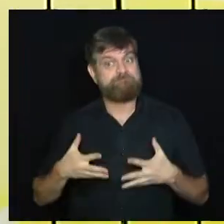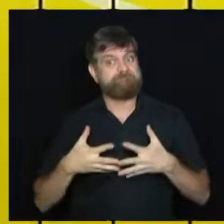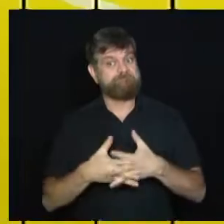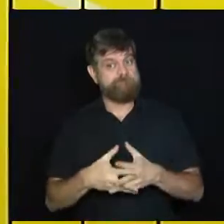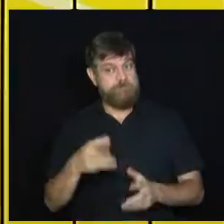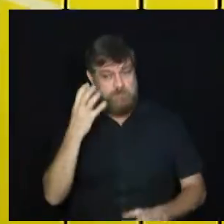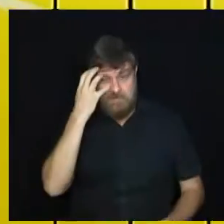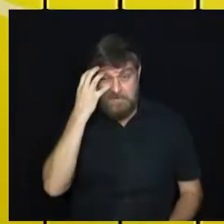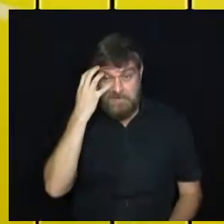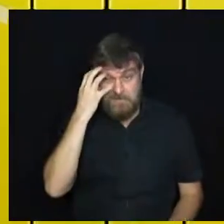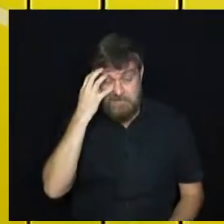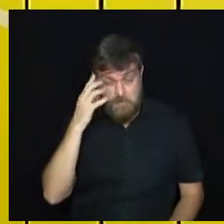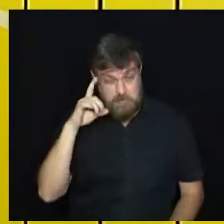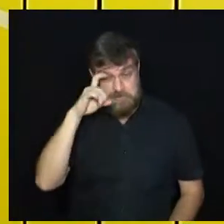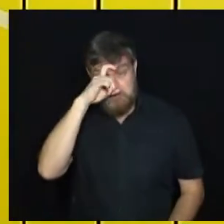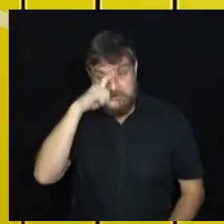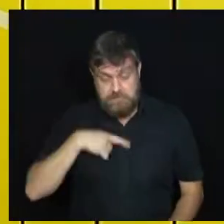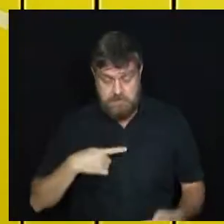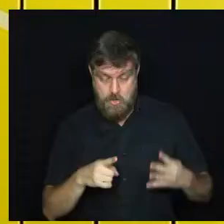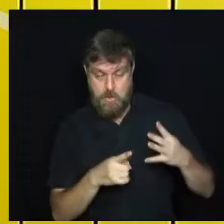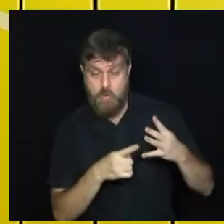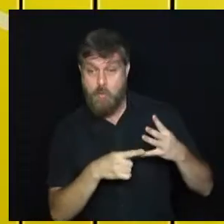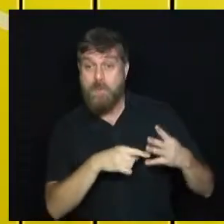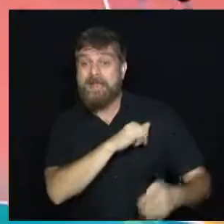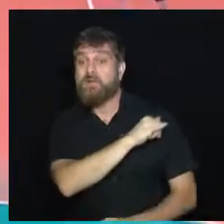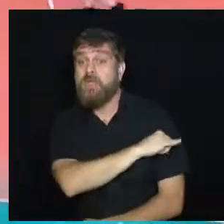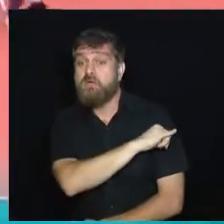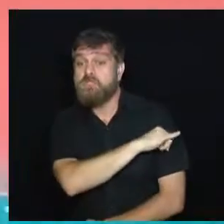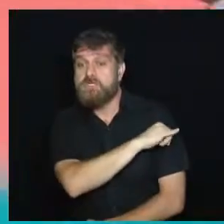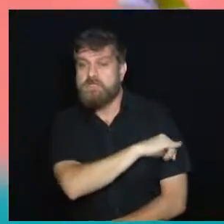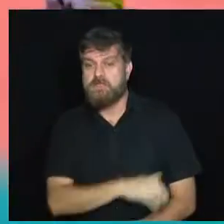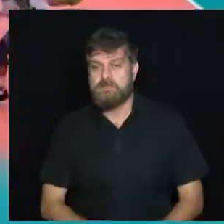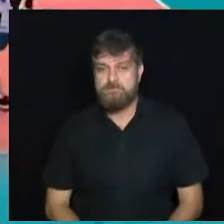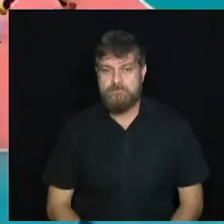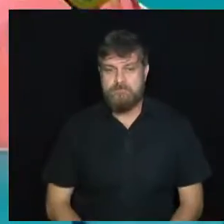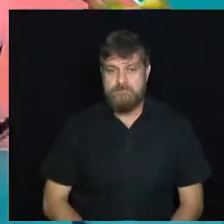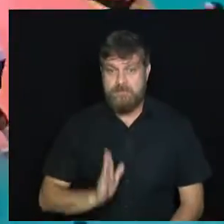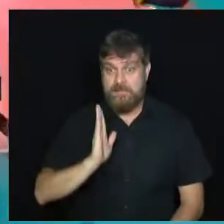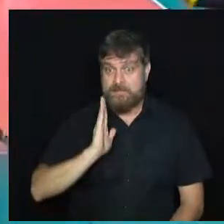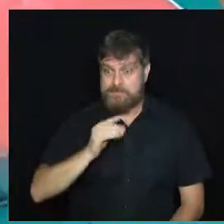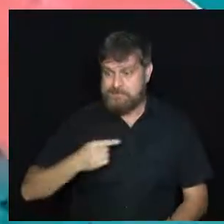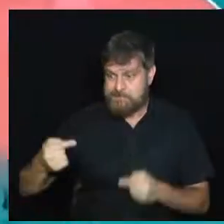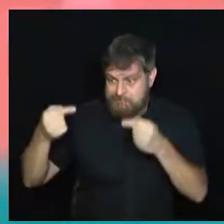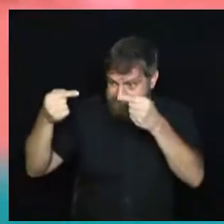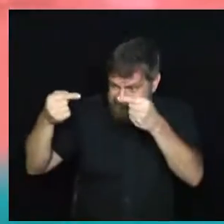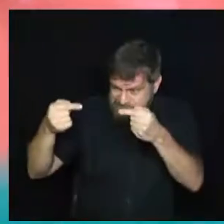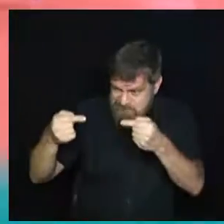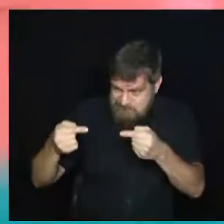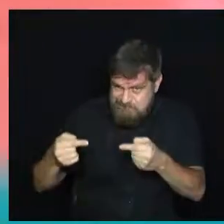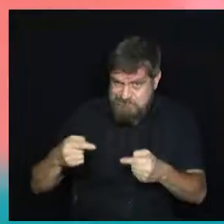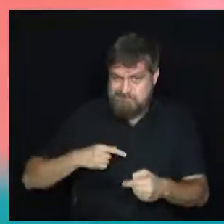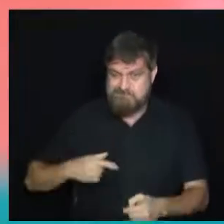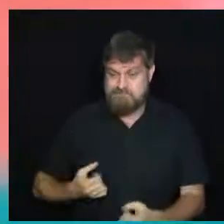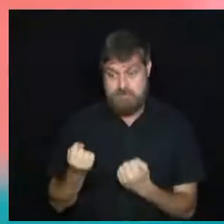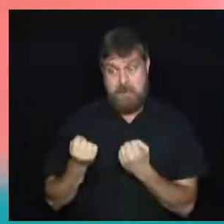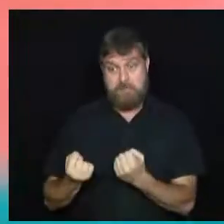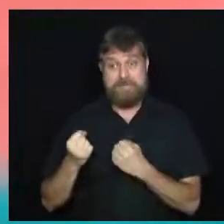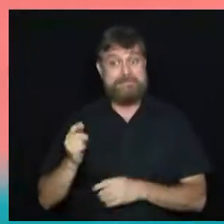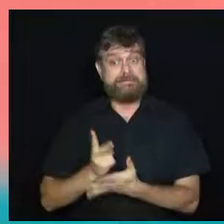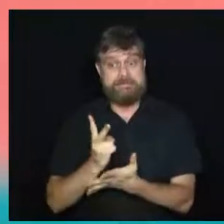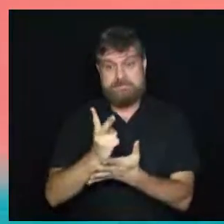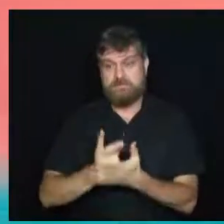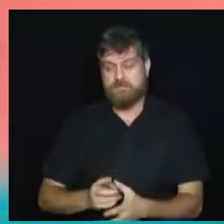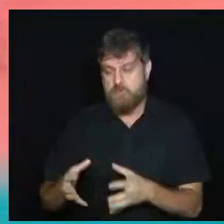Taquaral. O quarto colocado, Rio de Janeiro. Já virou um duelo de peso. Sempre que os campineiros